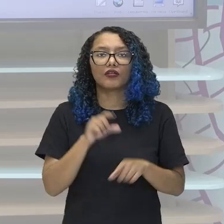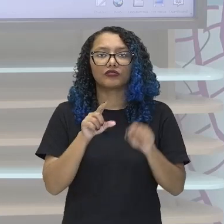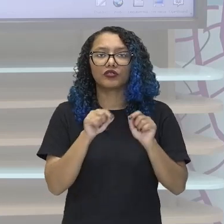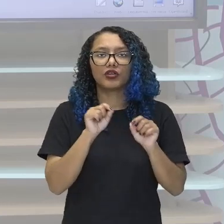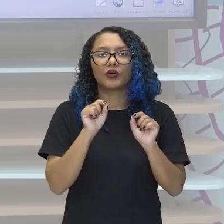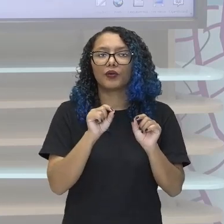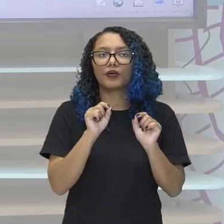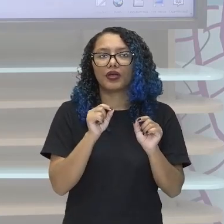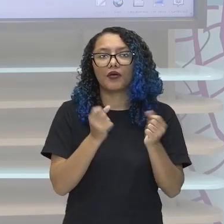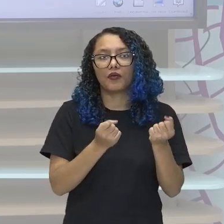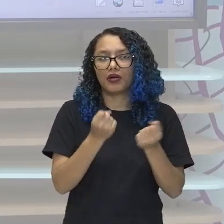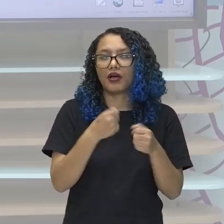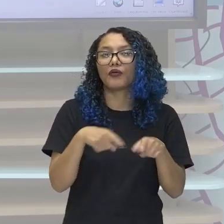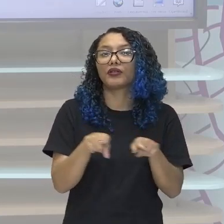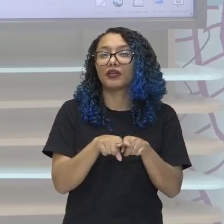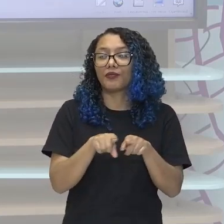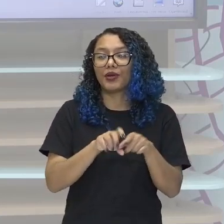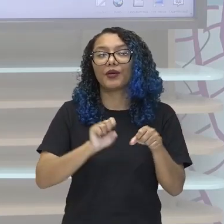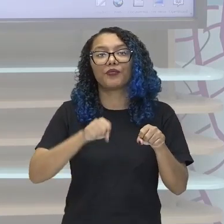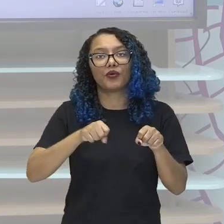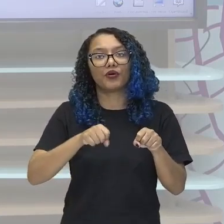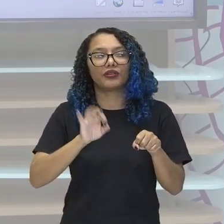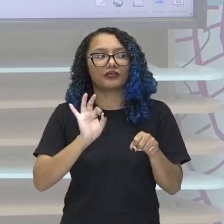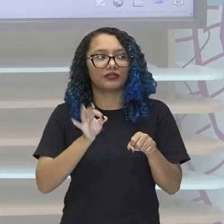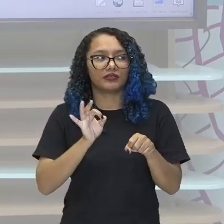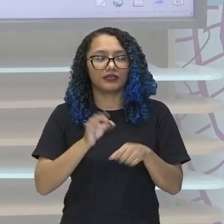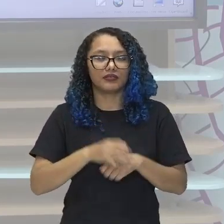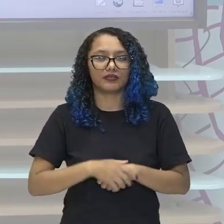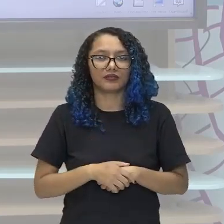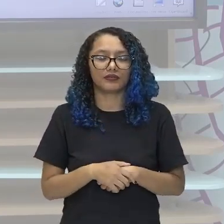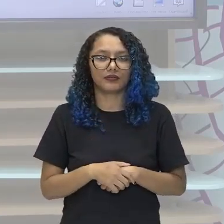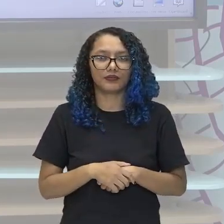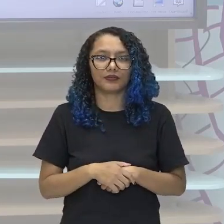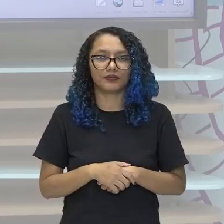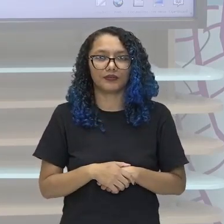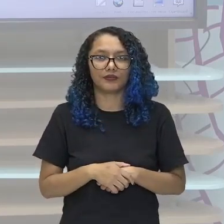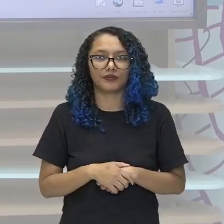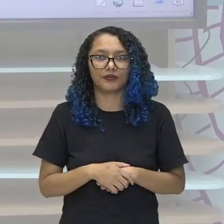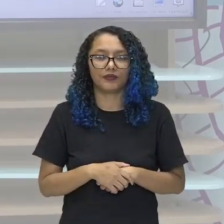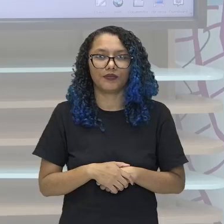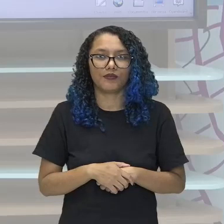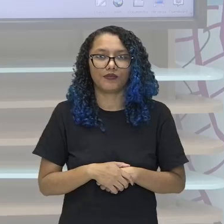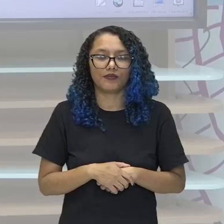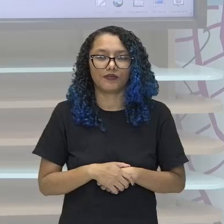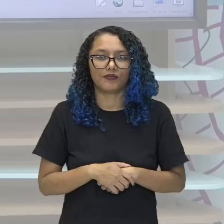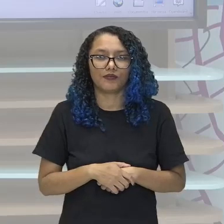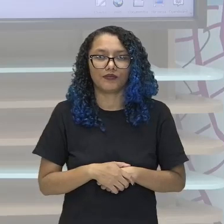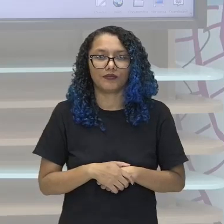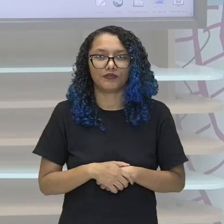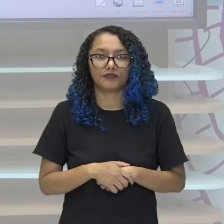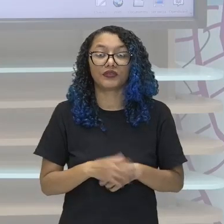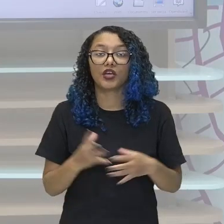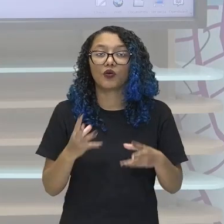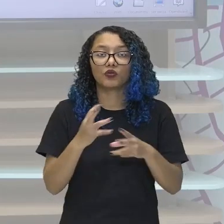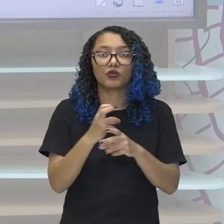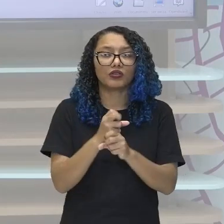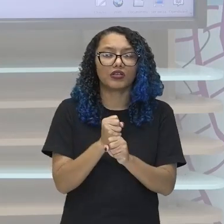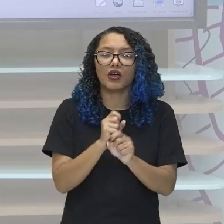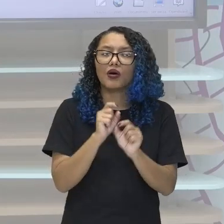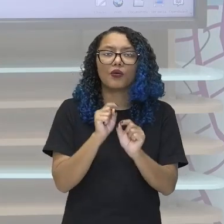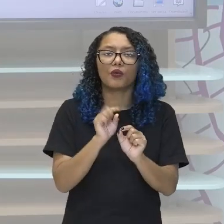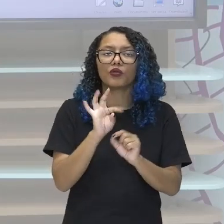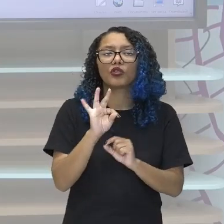aos detalhes, né? Ele fala o seguinte, que num total, lembrando, é soma da